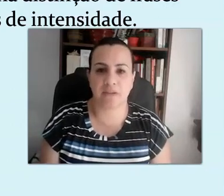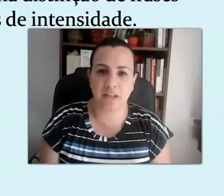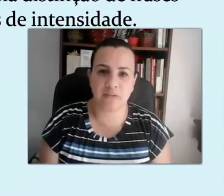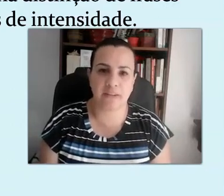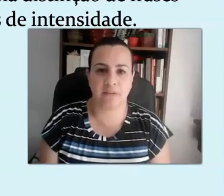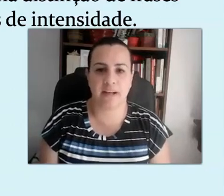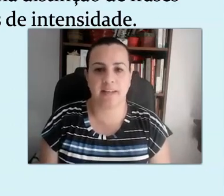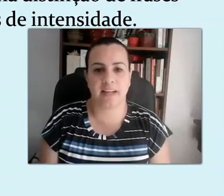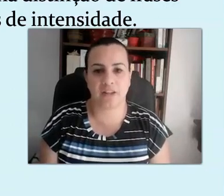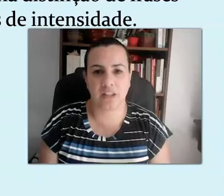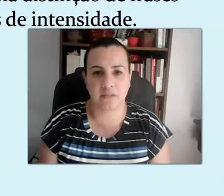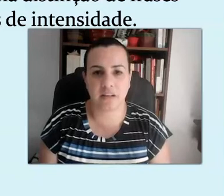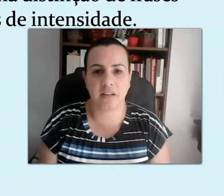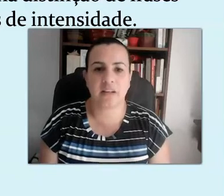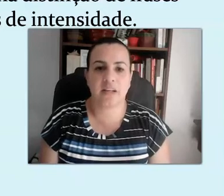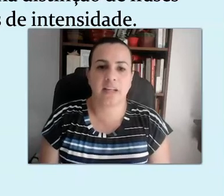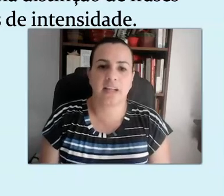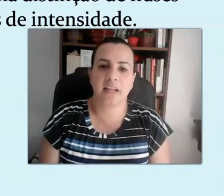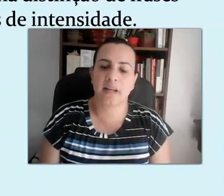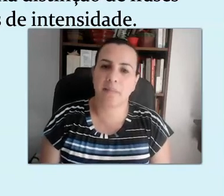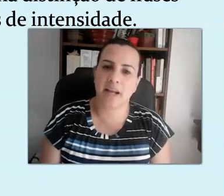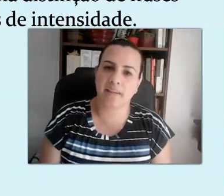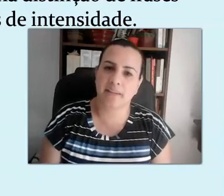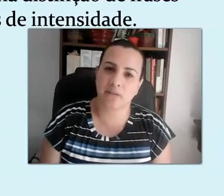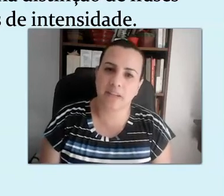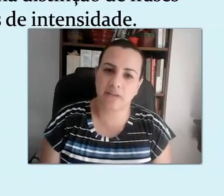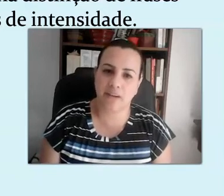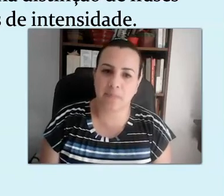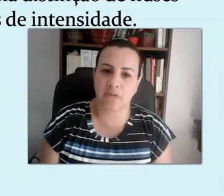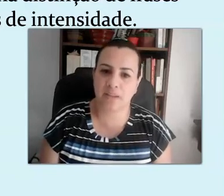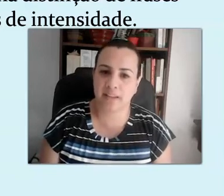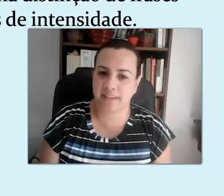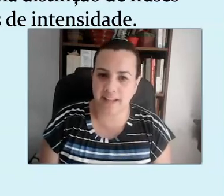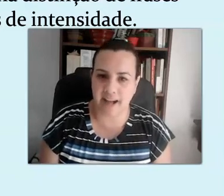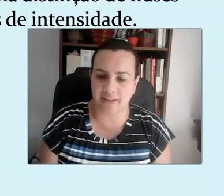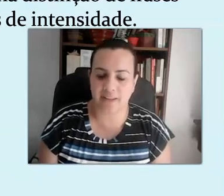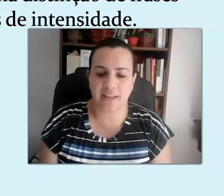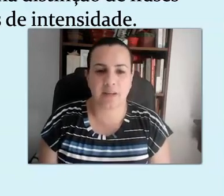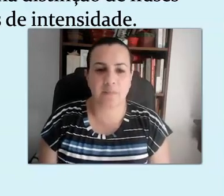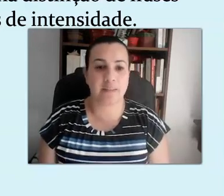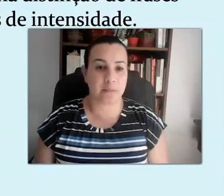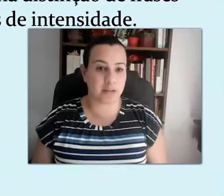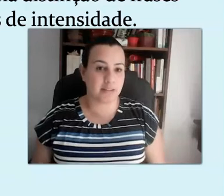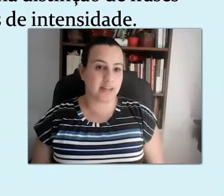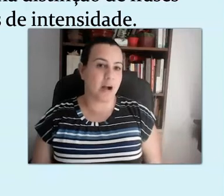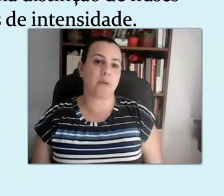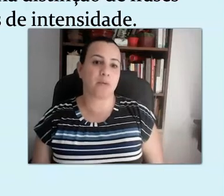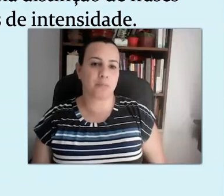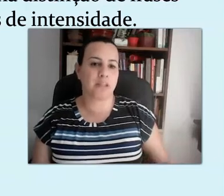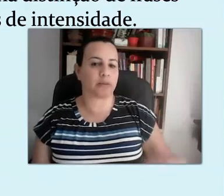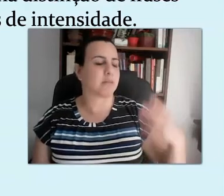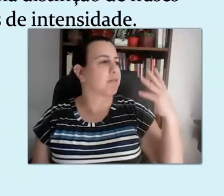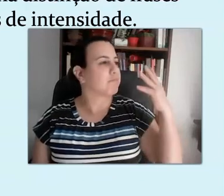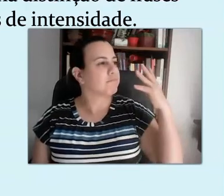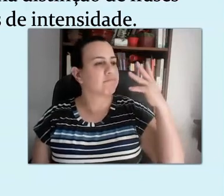é afirmativa, se a frase é negativa, e também a questão dos advérbios de intensidade. Então, por exemplo, eu quero dizer que algo é